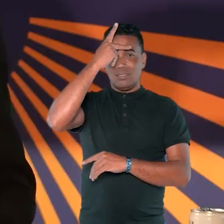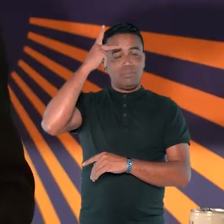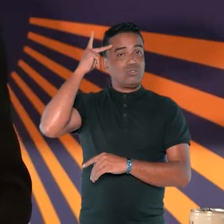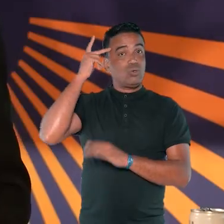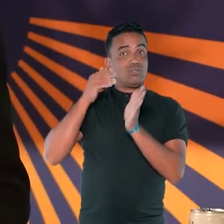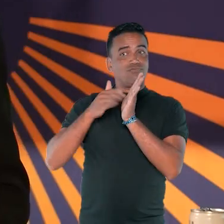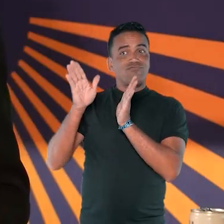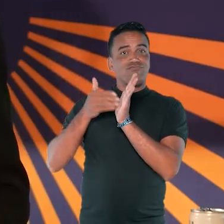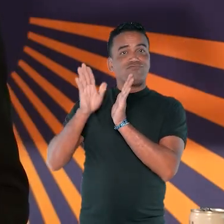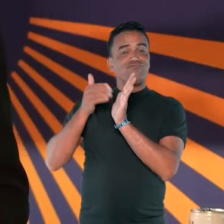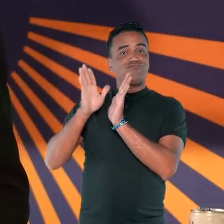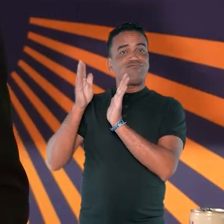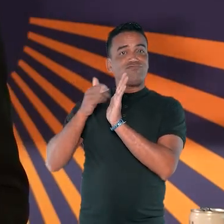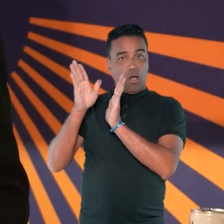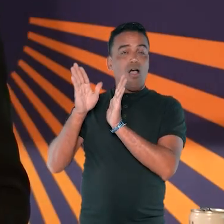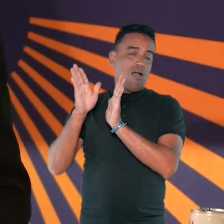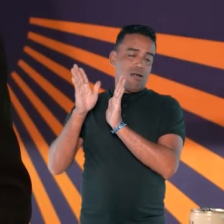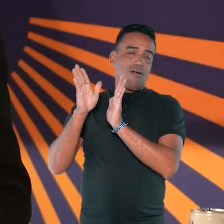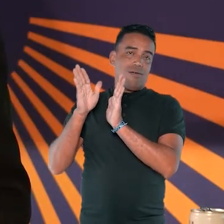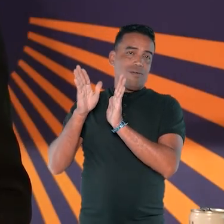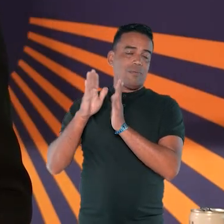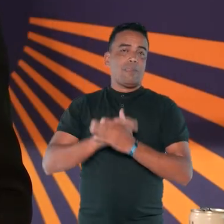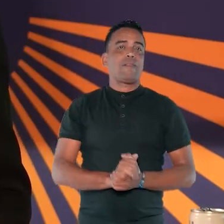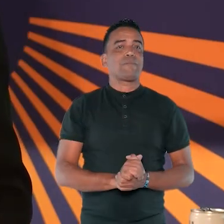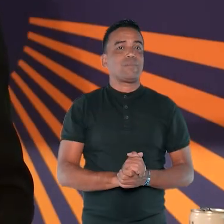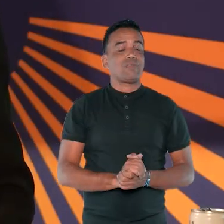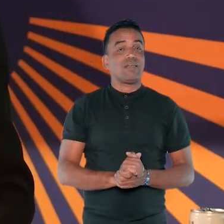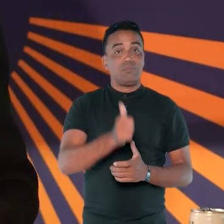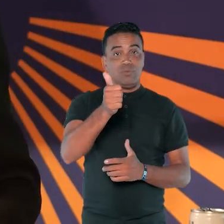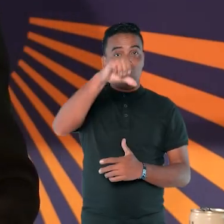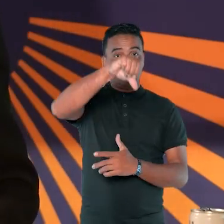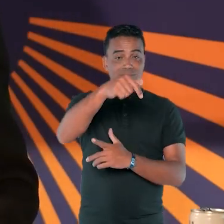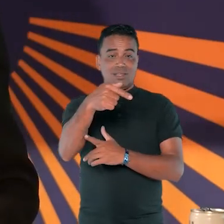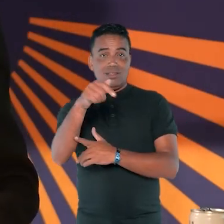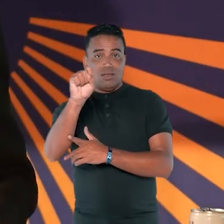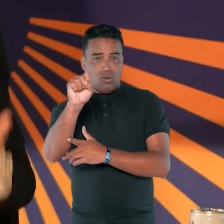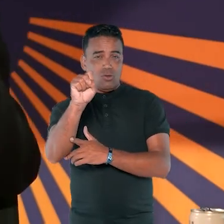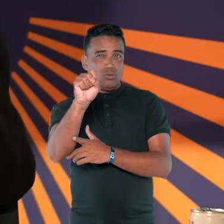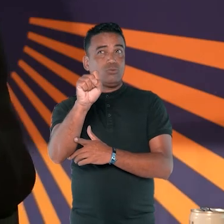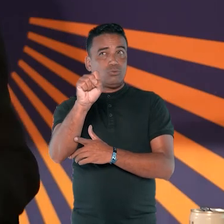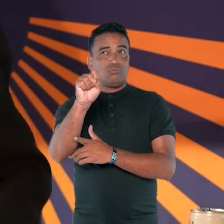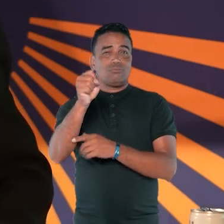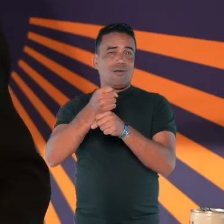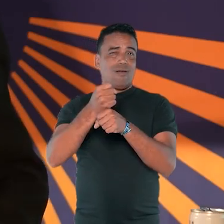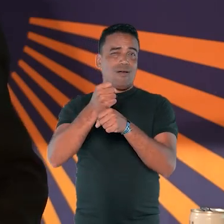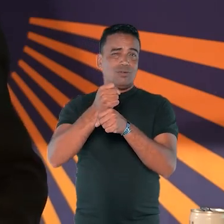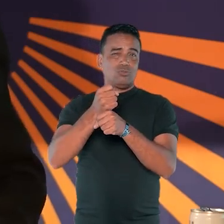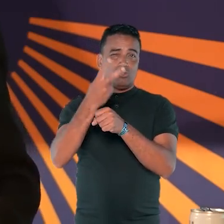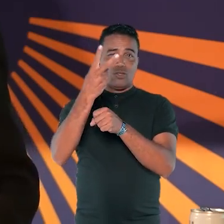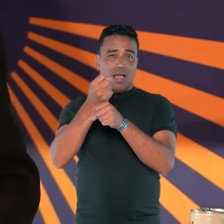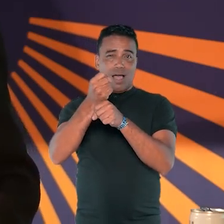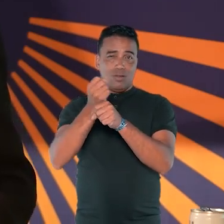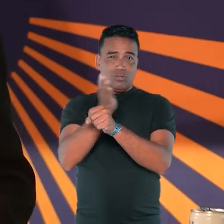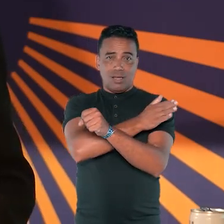sido saídos do país. E, em 78, portanto, 2 anos antes,